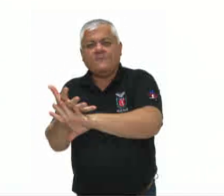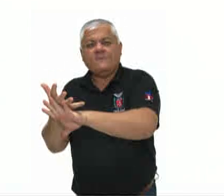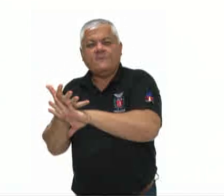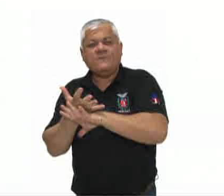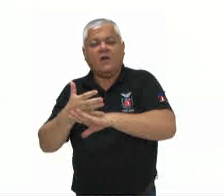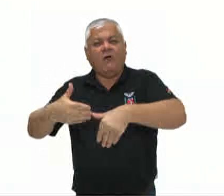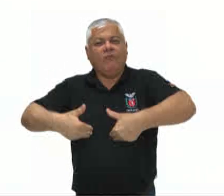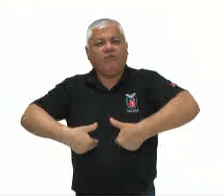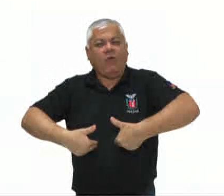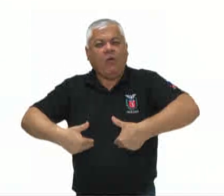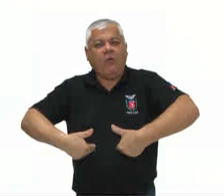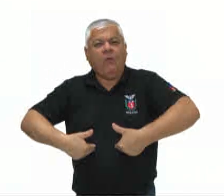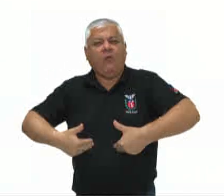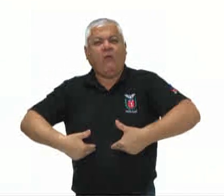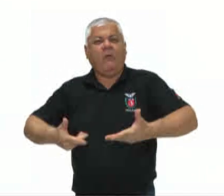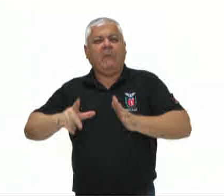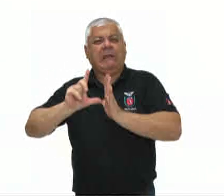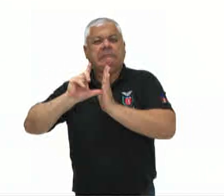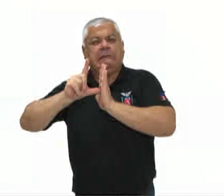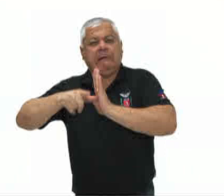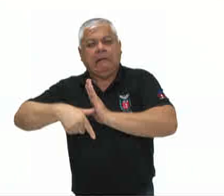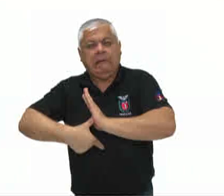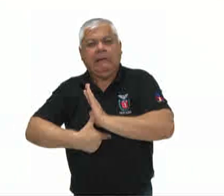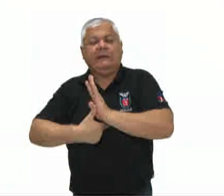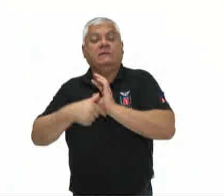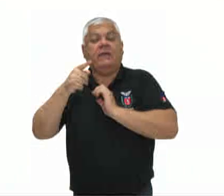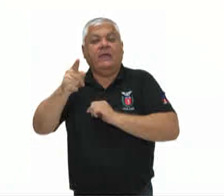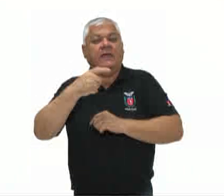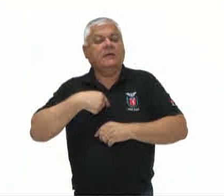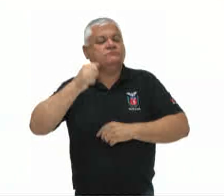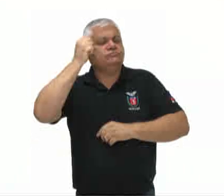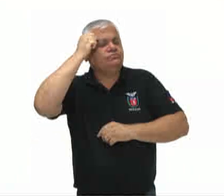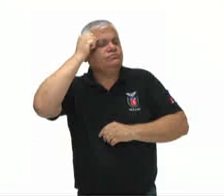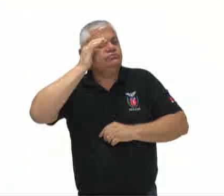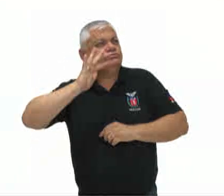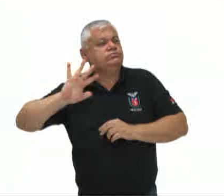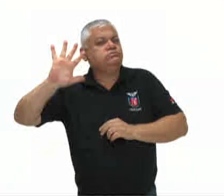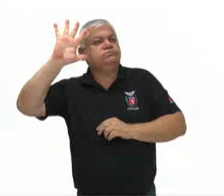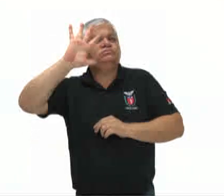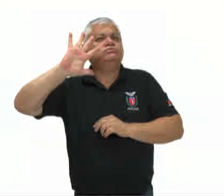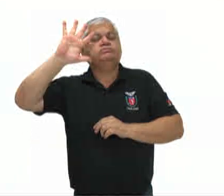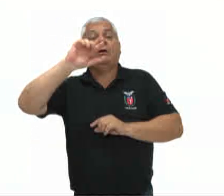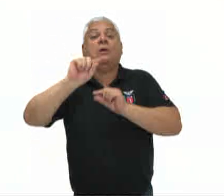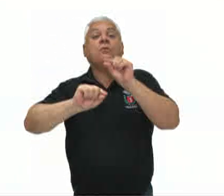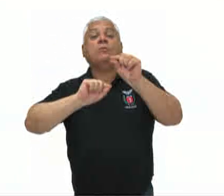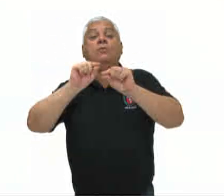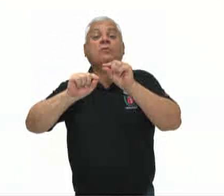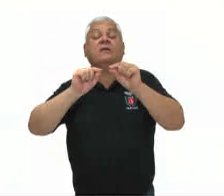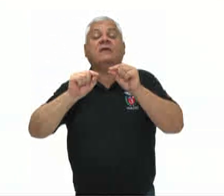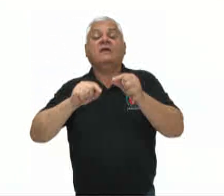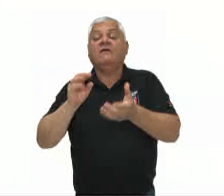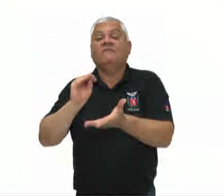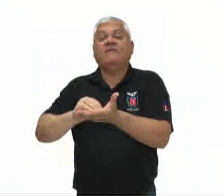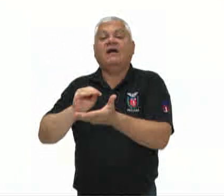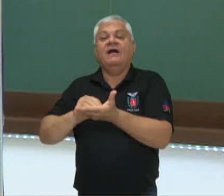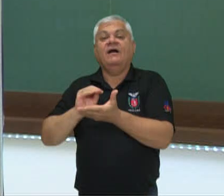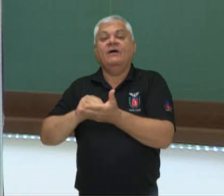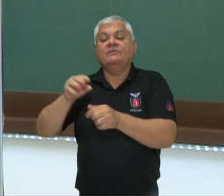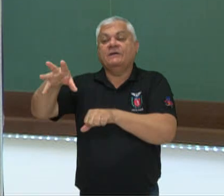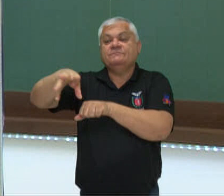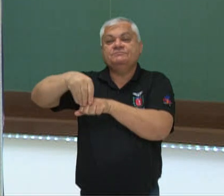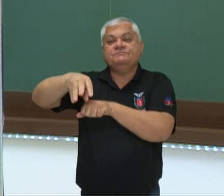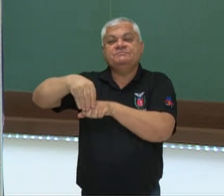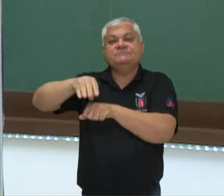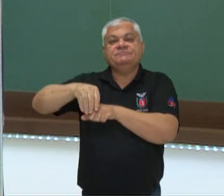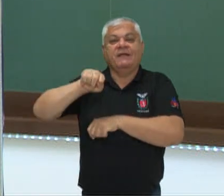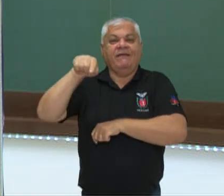atraso. Sabemos que essa é uma relação imaginária e que coloca em discussão o acesso ao conhecimento, né? É justamente